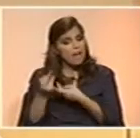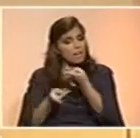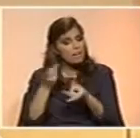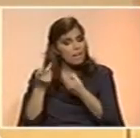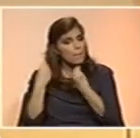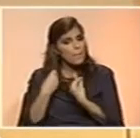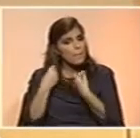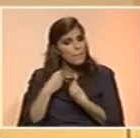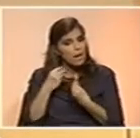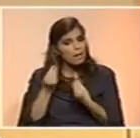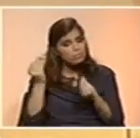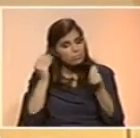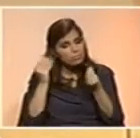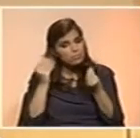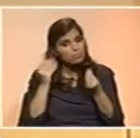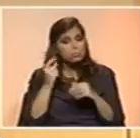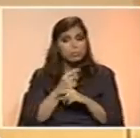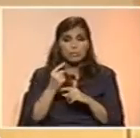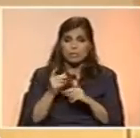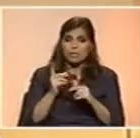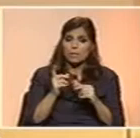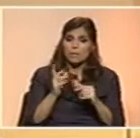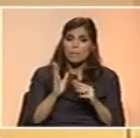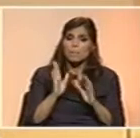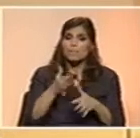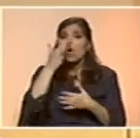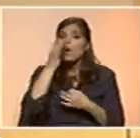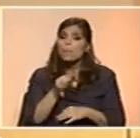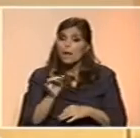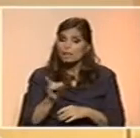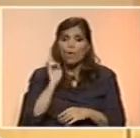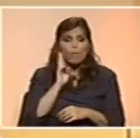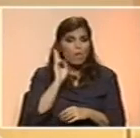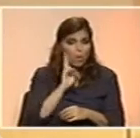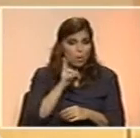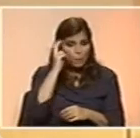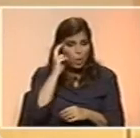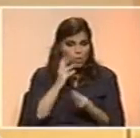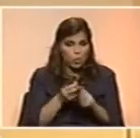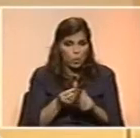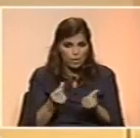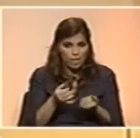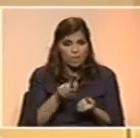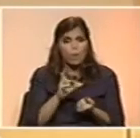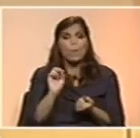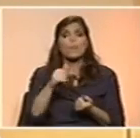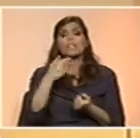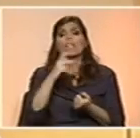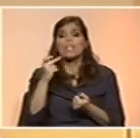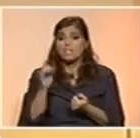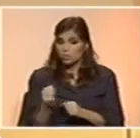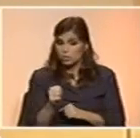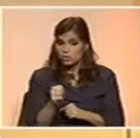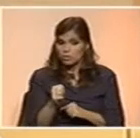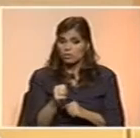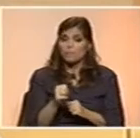maneira que façam uma proteína de origem vegetal completa, ou seja, o valor biológico, a qualidade das proteínas de origem vegetal, a